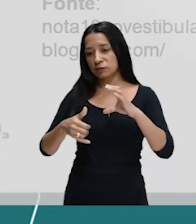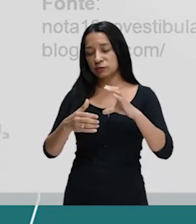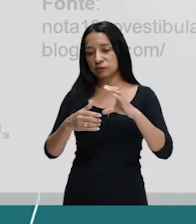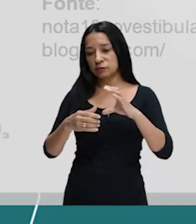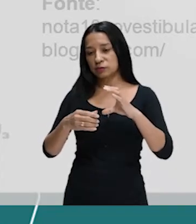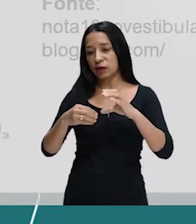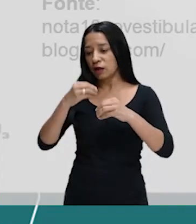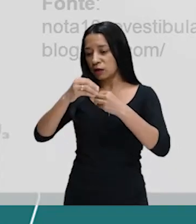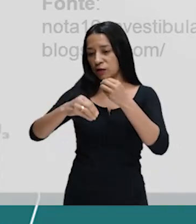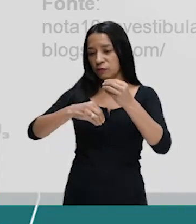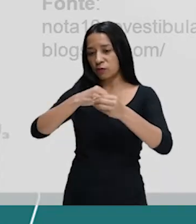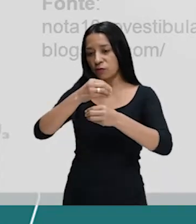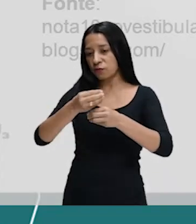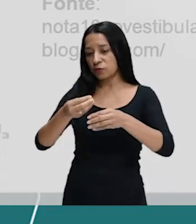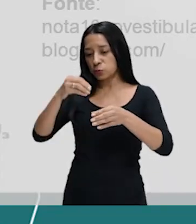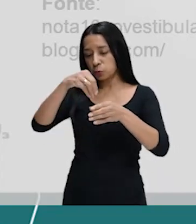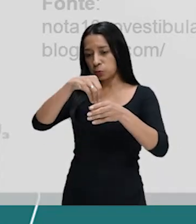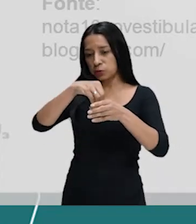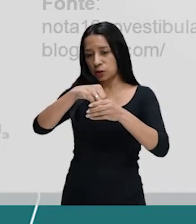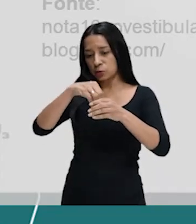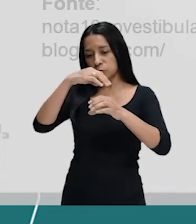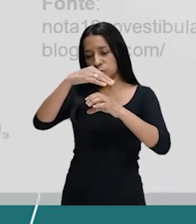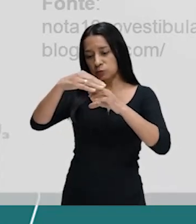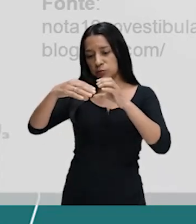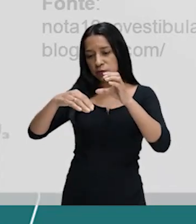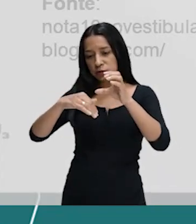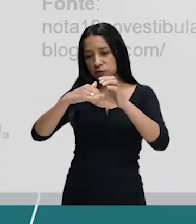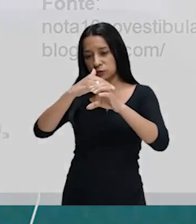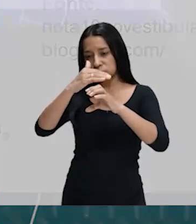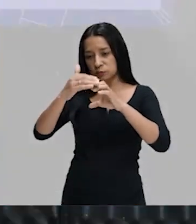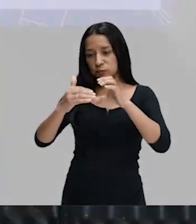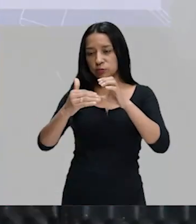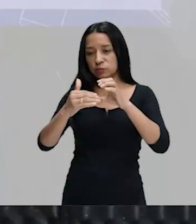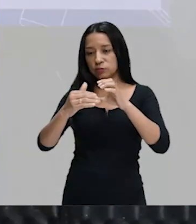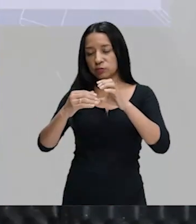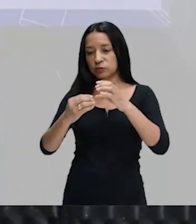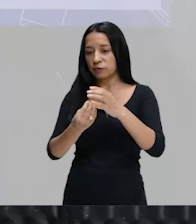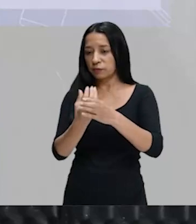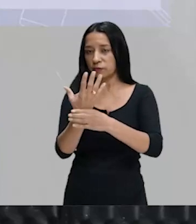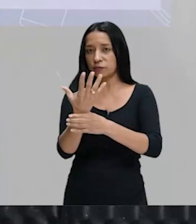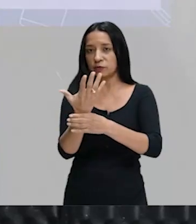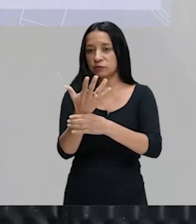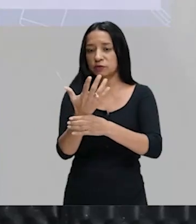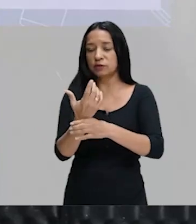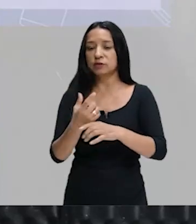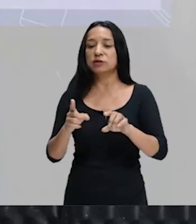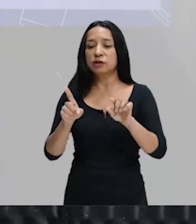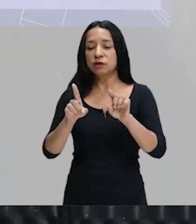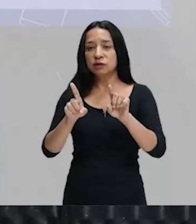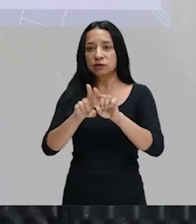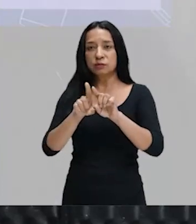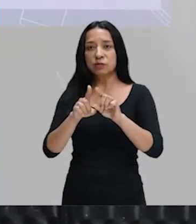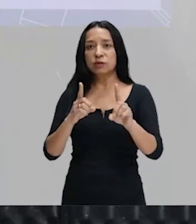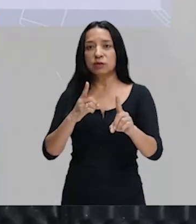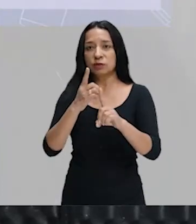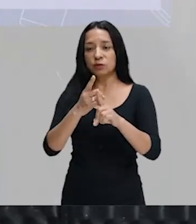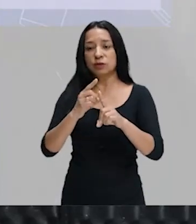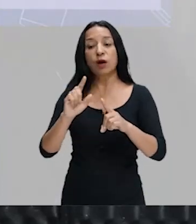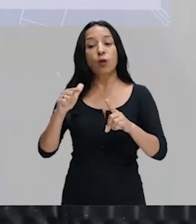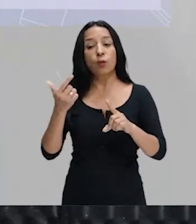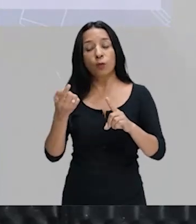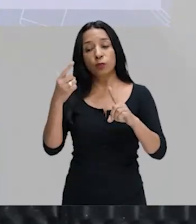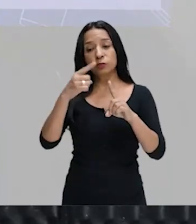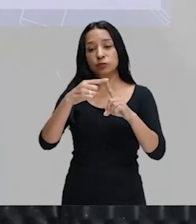com a formação da parede celular das células vegetais, nós vamos encontrar outro tipo de